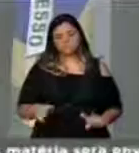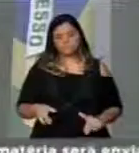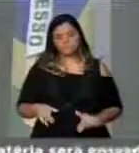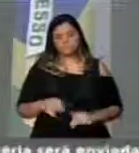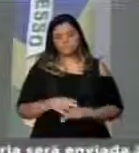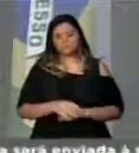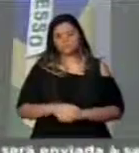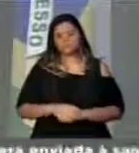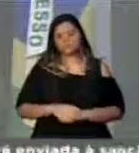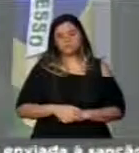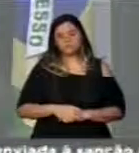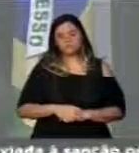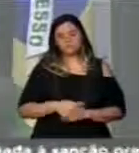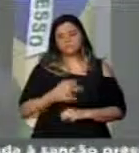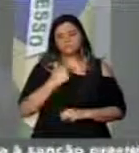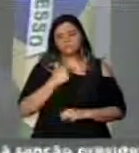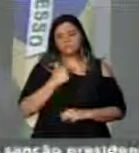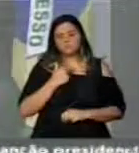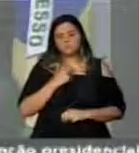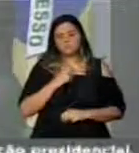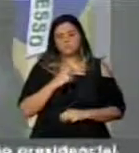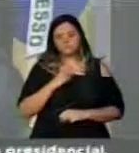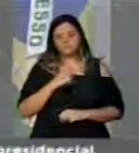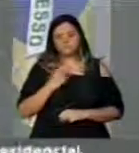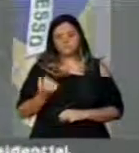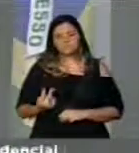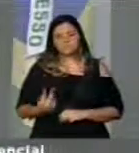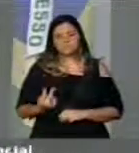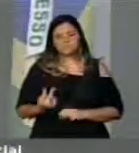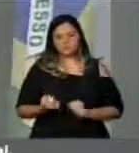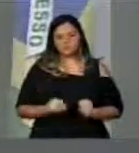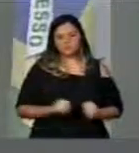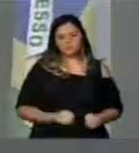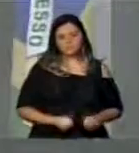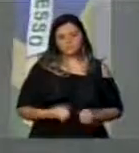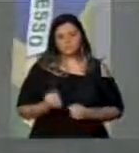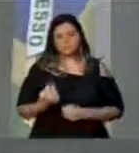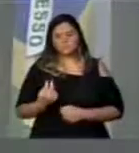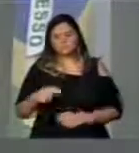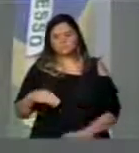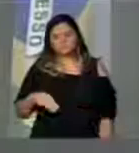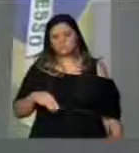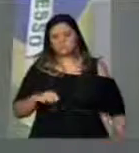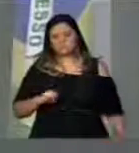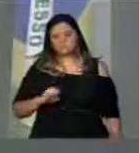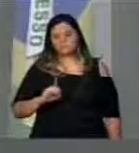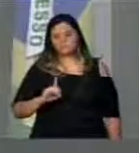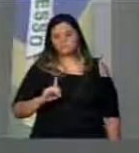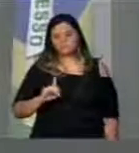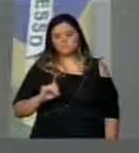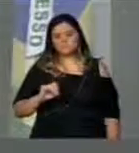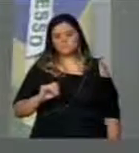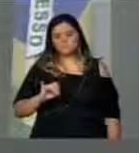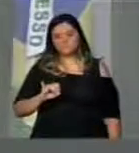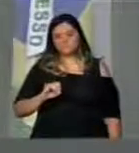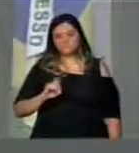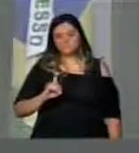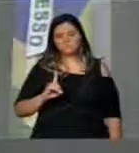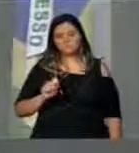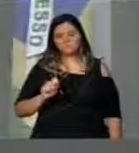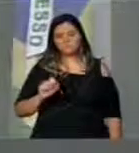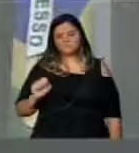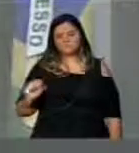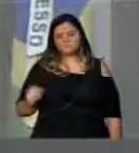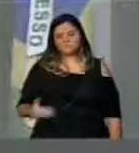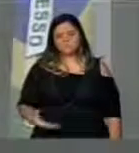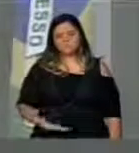desconsiderados não pode ter dois pesos e duas medidas no serviço público do país e por isso tem que ter uma isonomia e esse enfrentamento